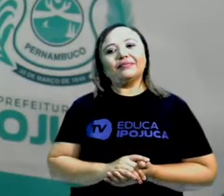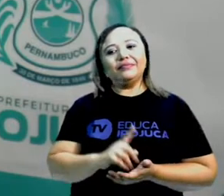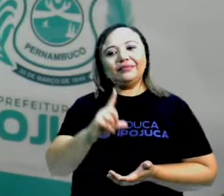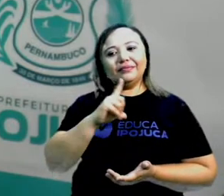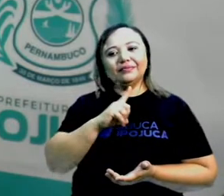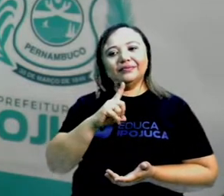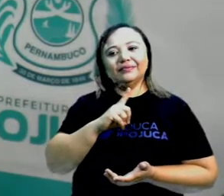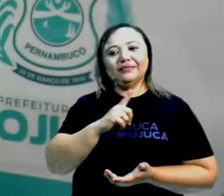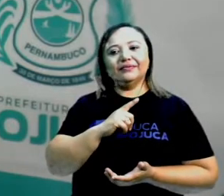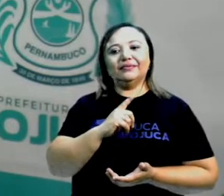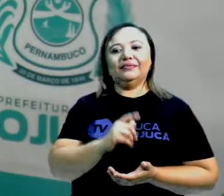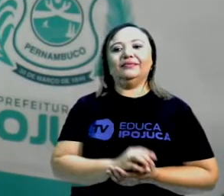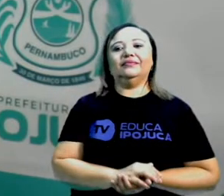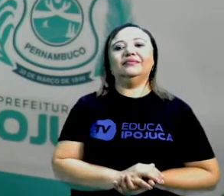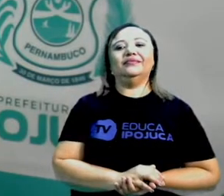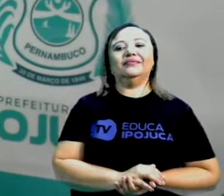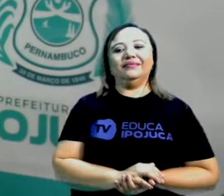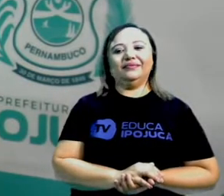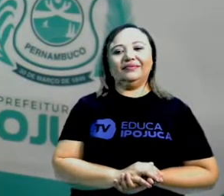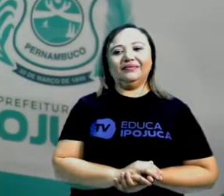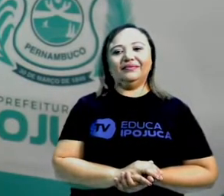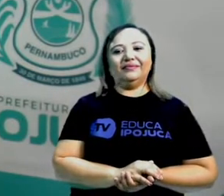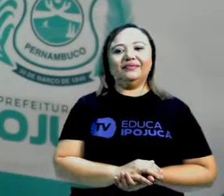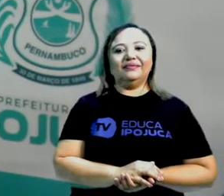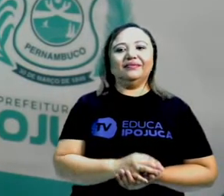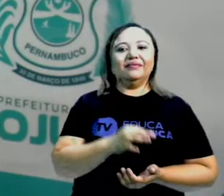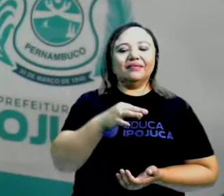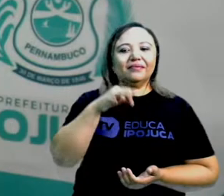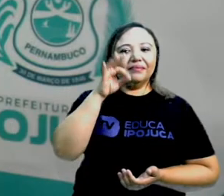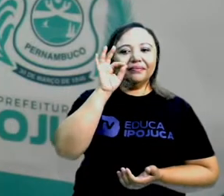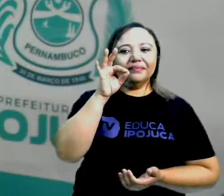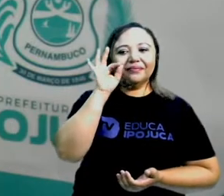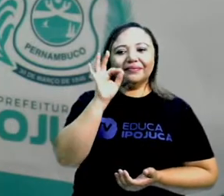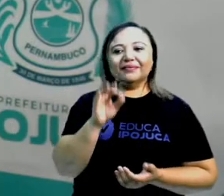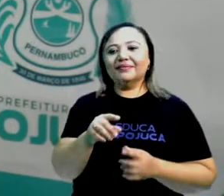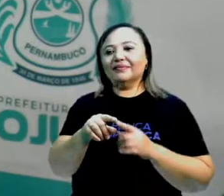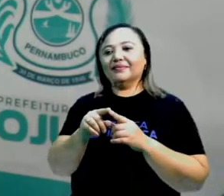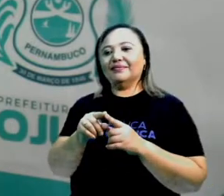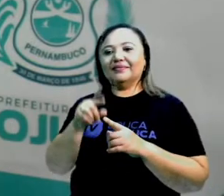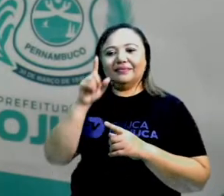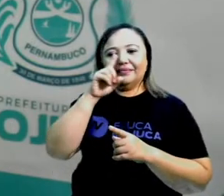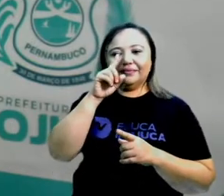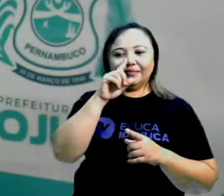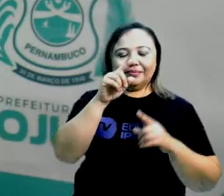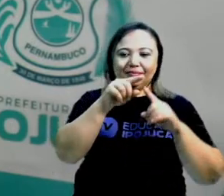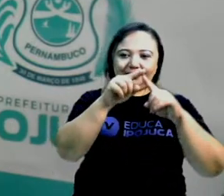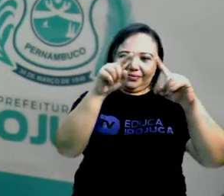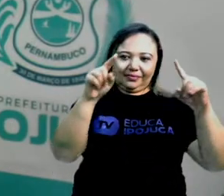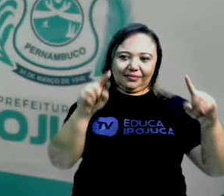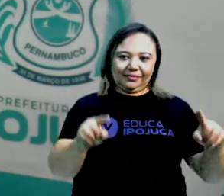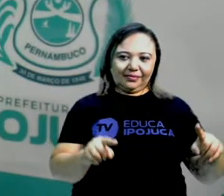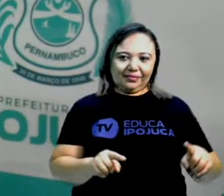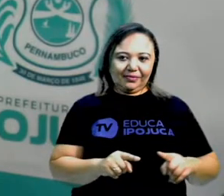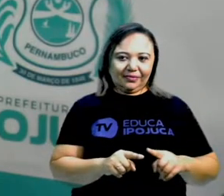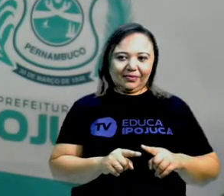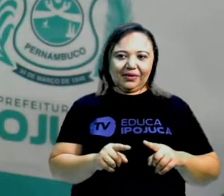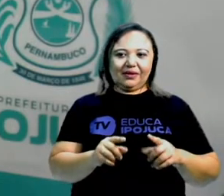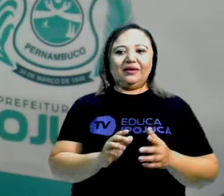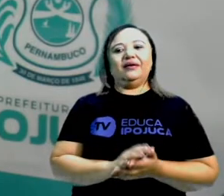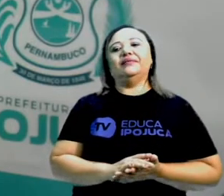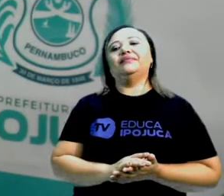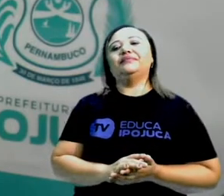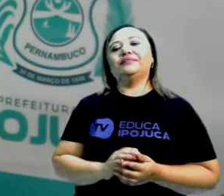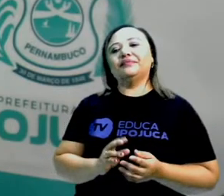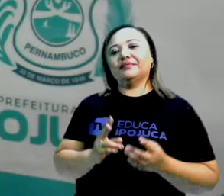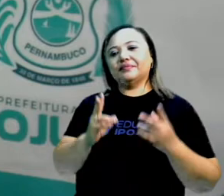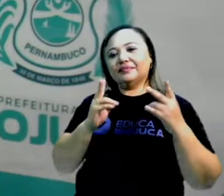assim, quadradinhas? Isso. Elas têm as formas de quadrado. Todas as partes aqui,